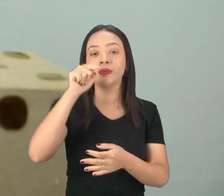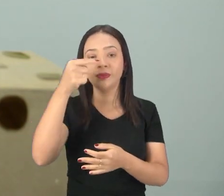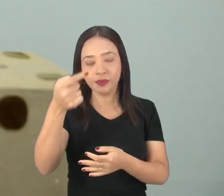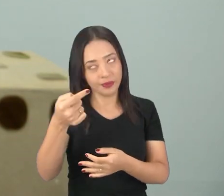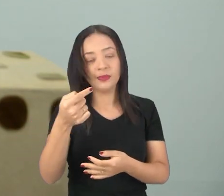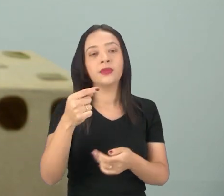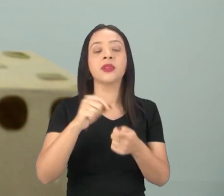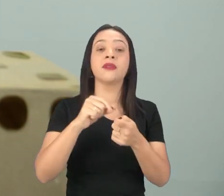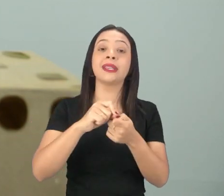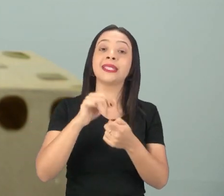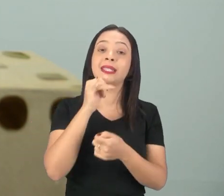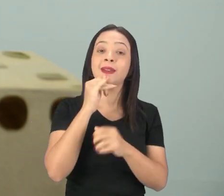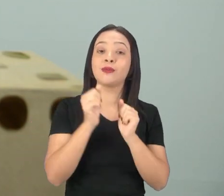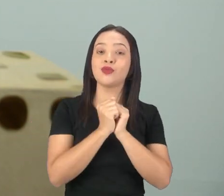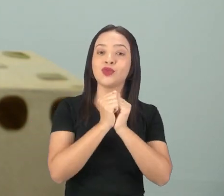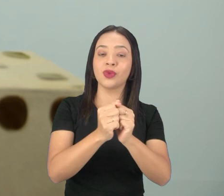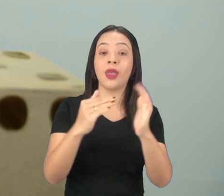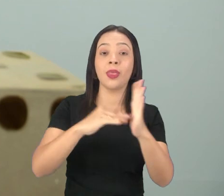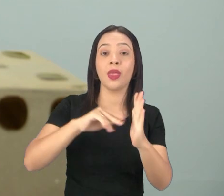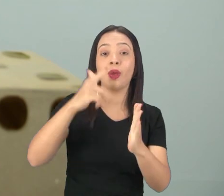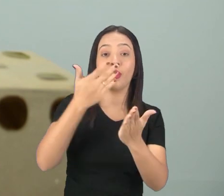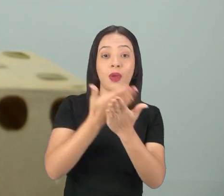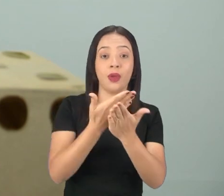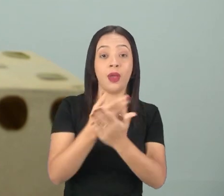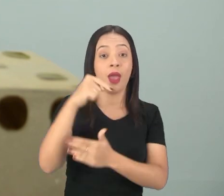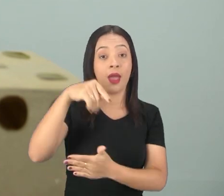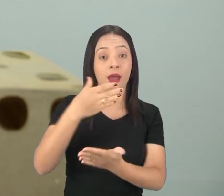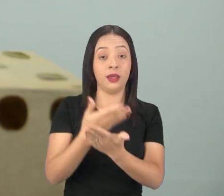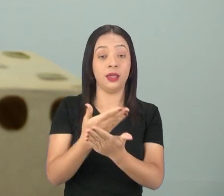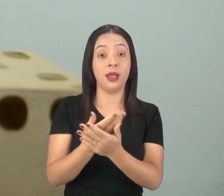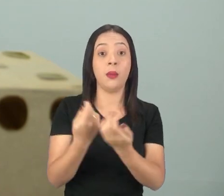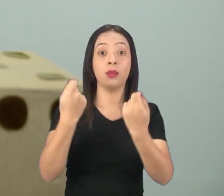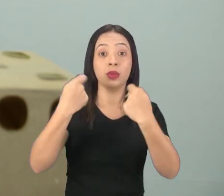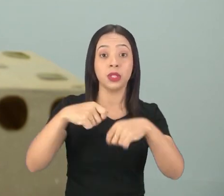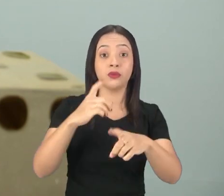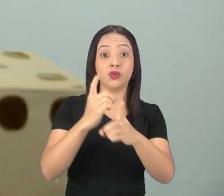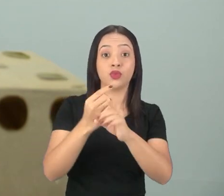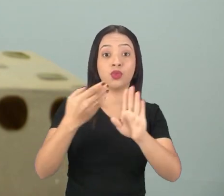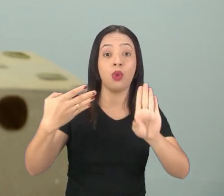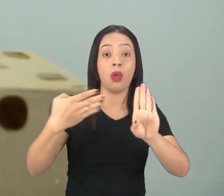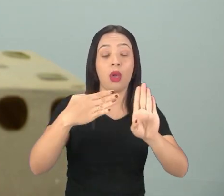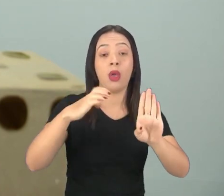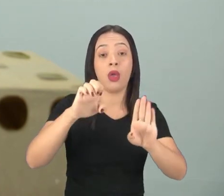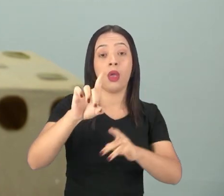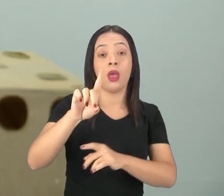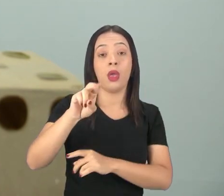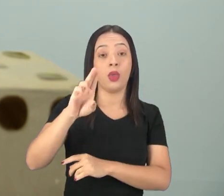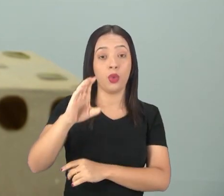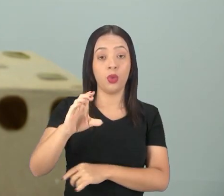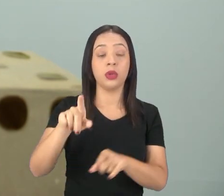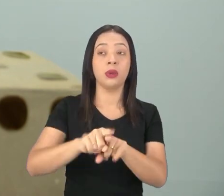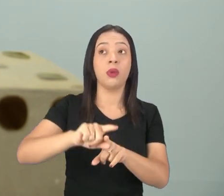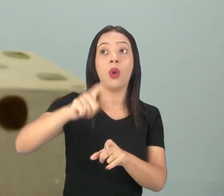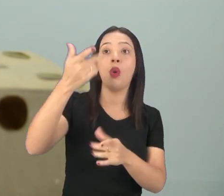juntos. Eu te aguardo na próxima aula, tá bom? E essa aula você pode acessar na plataforma Eduque, assim como